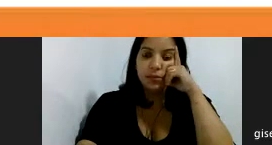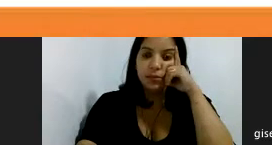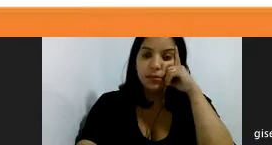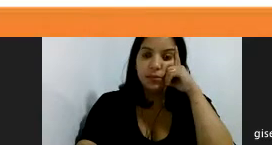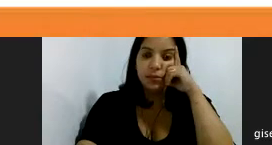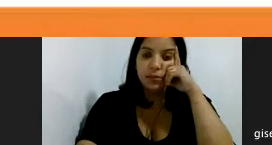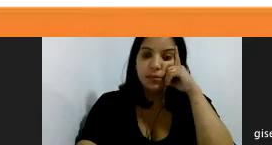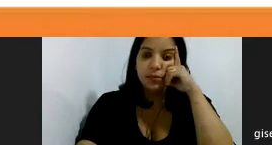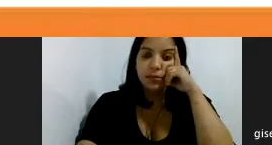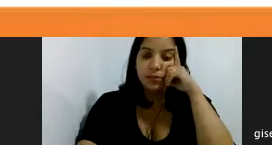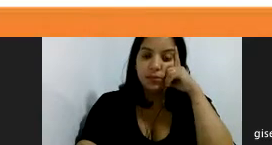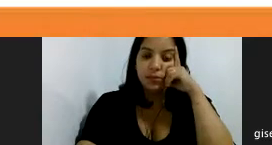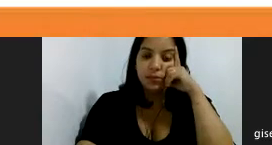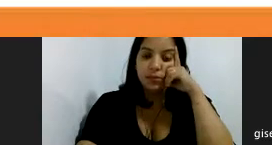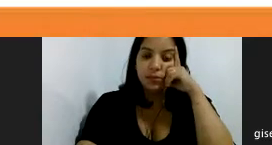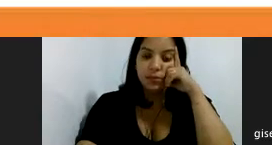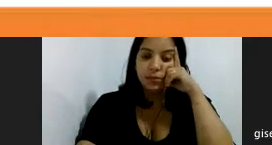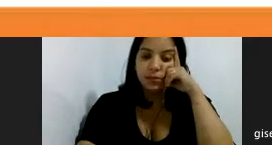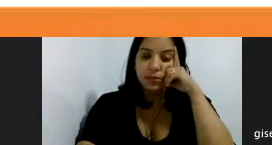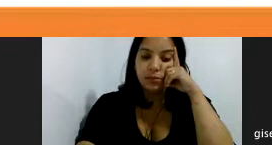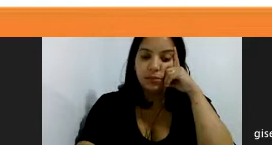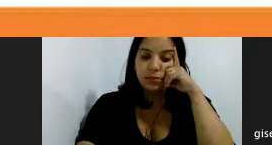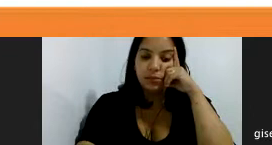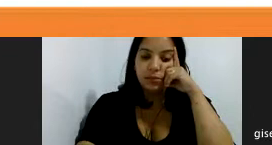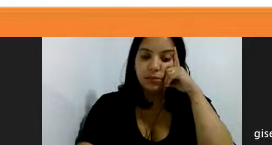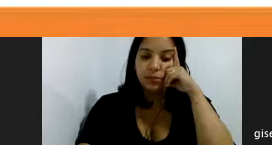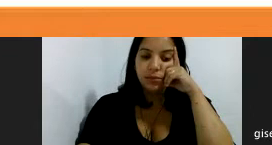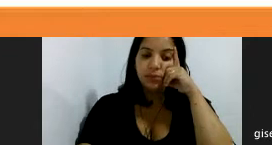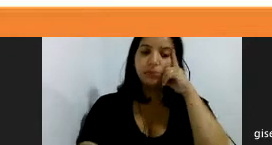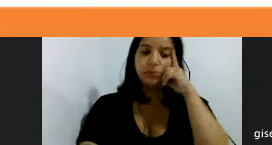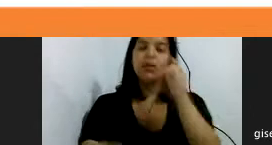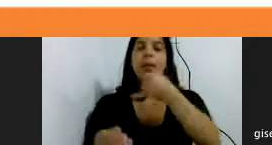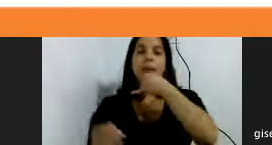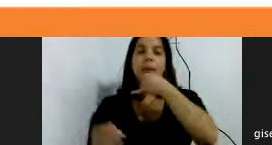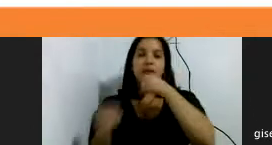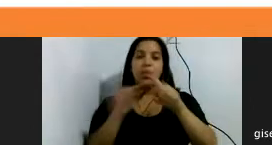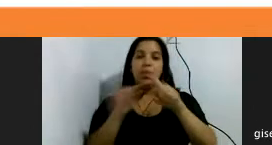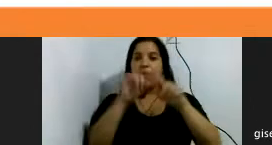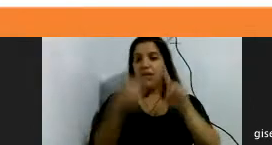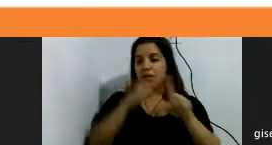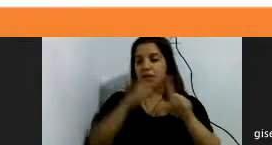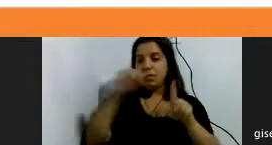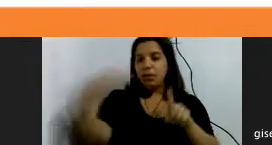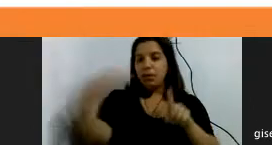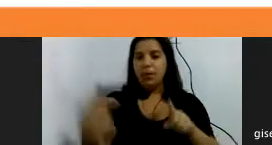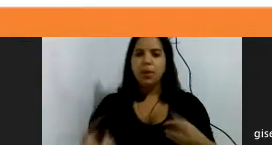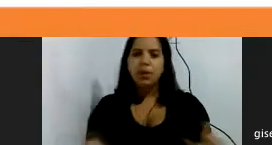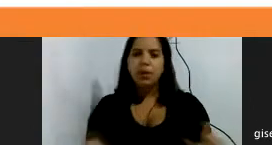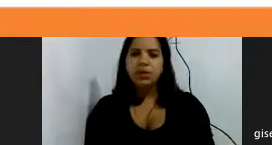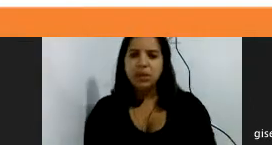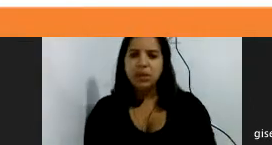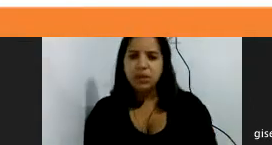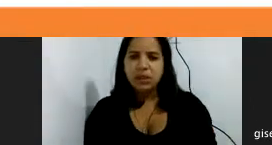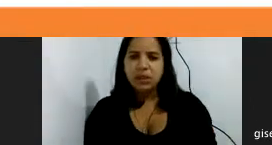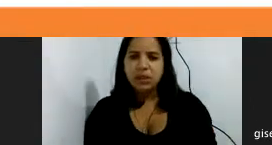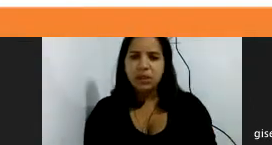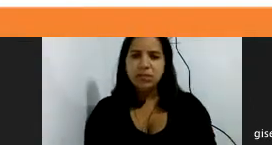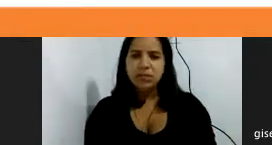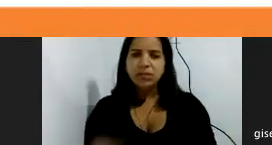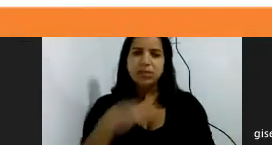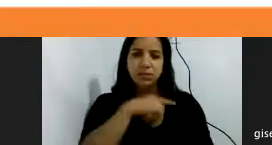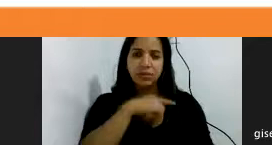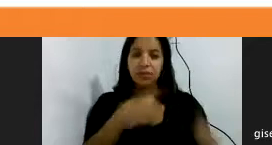No caso, se a mulher tiver uma outra gravidez, ela vai rejeitar o sexo, né? Caso ele seja RH positivo. Exatamente. Então,